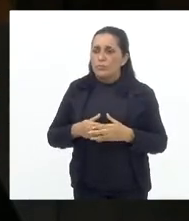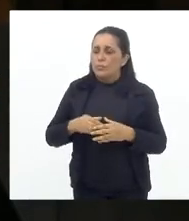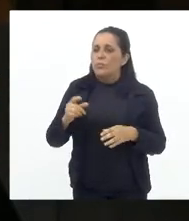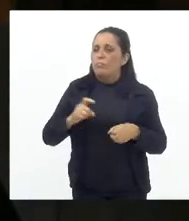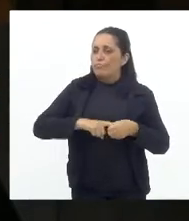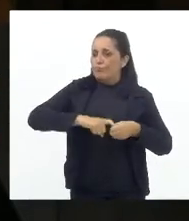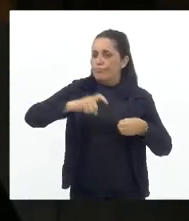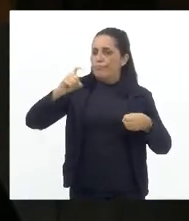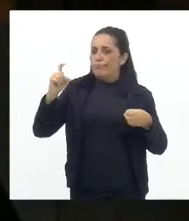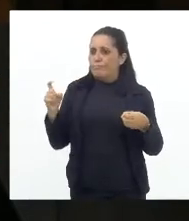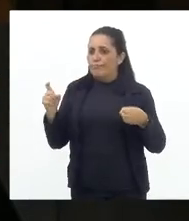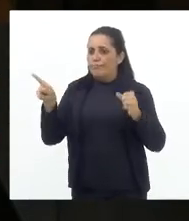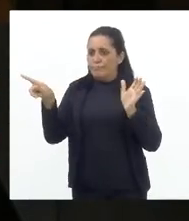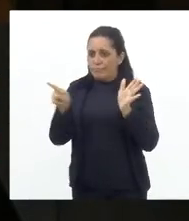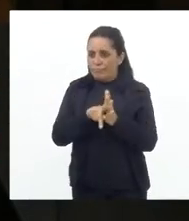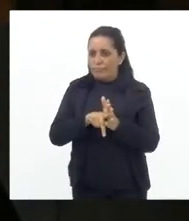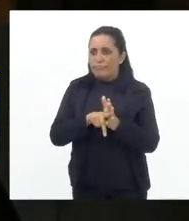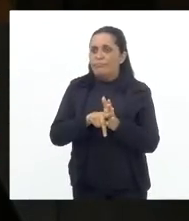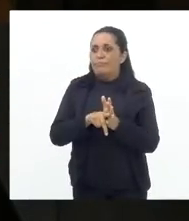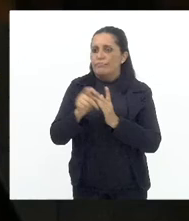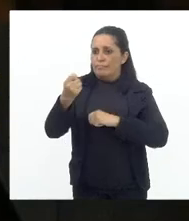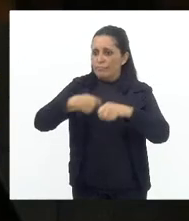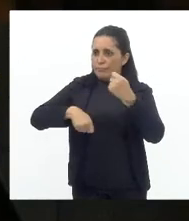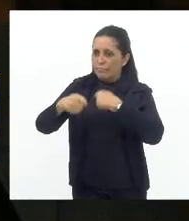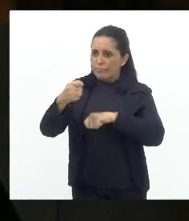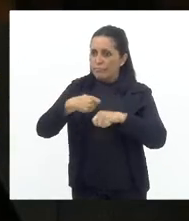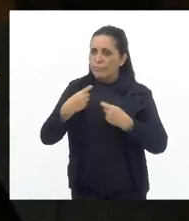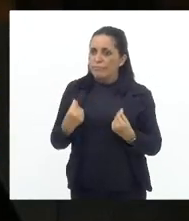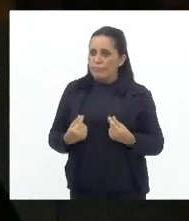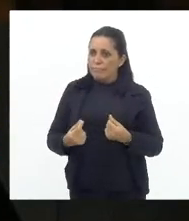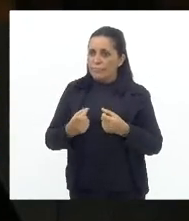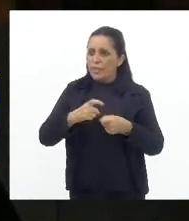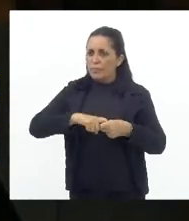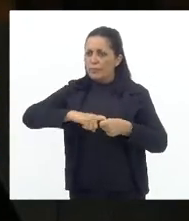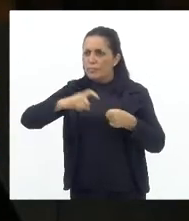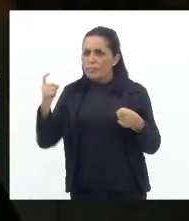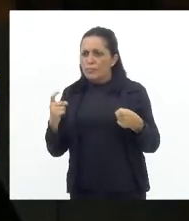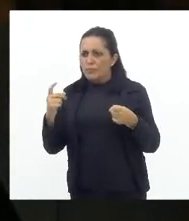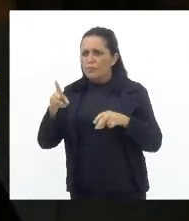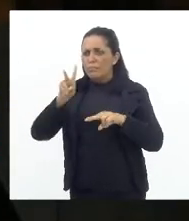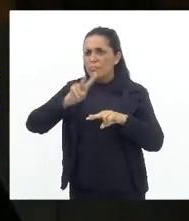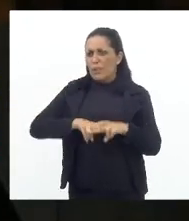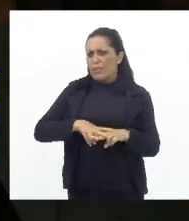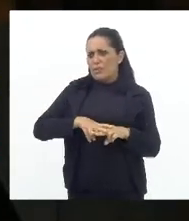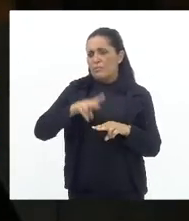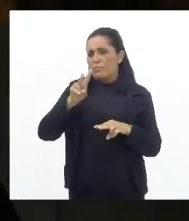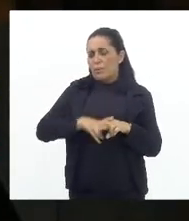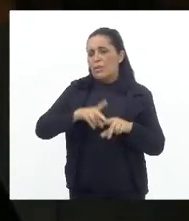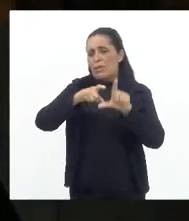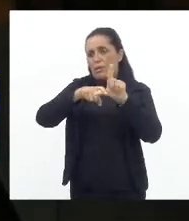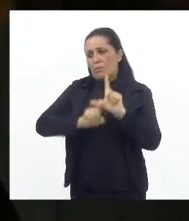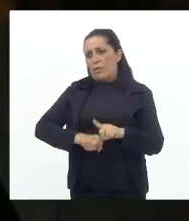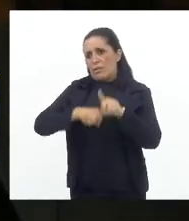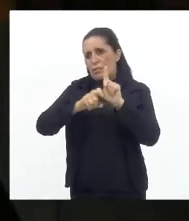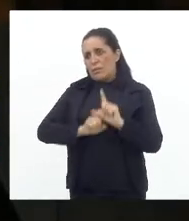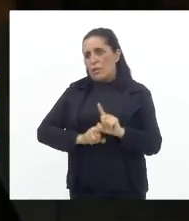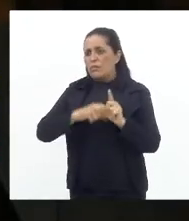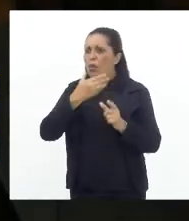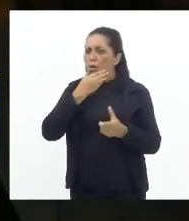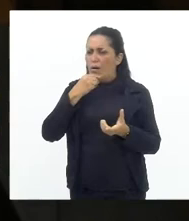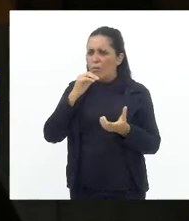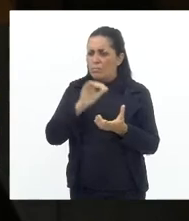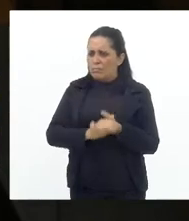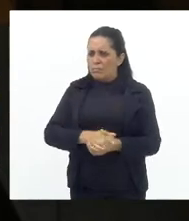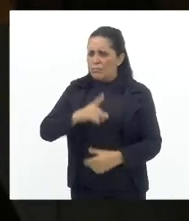Econômica financeira que lhes Permita se desvencilhar é das redes que as mantêm presas independente e seus agressores